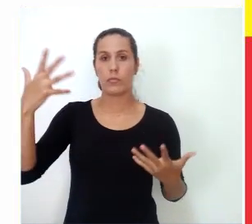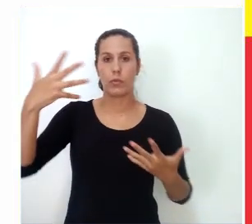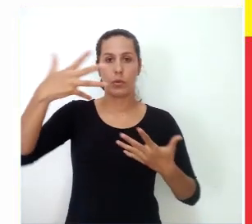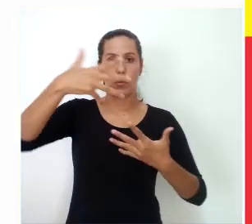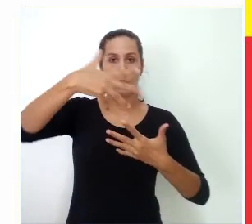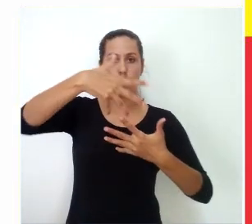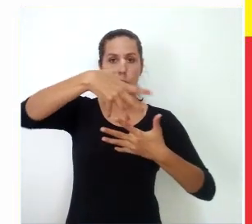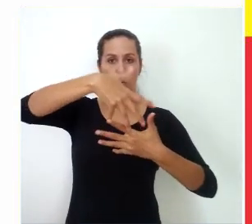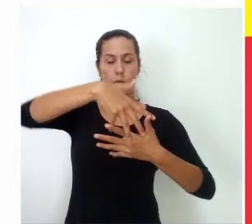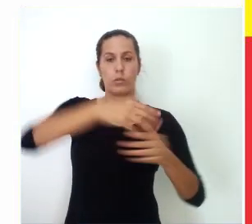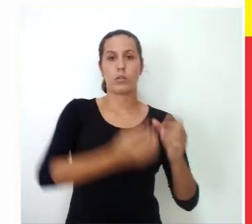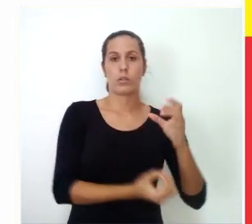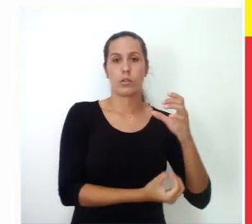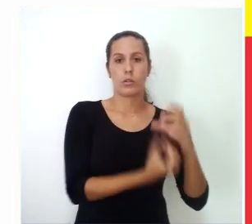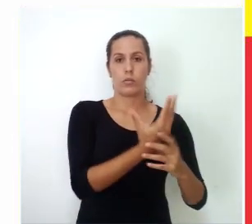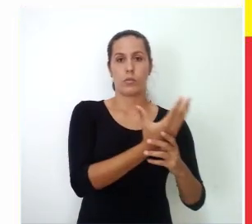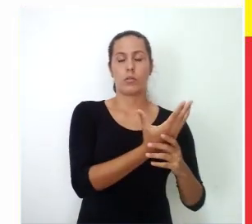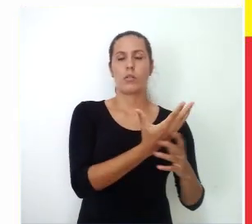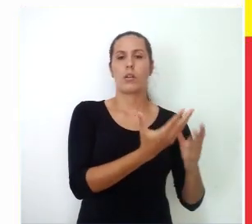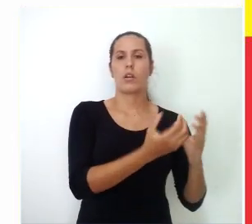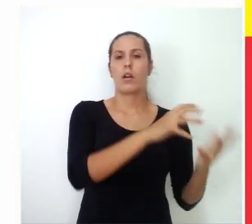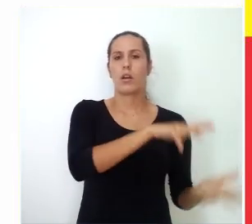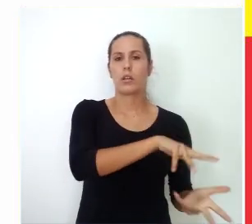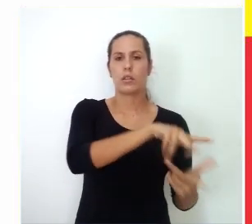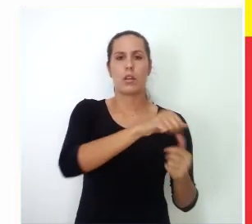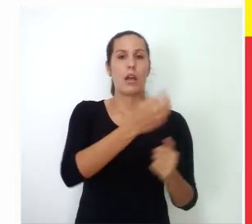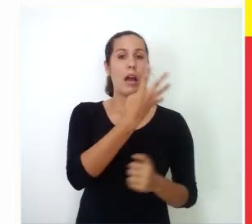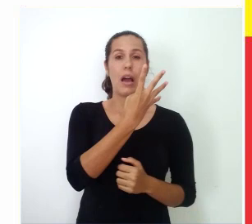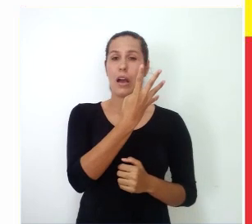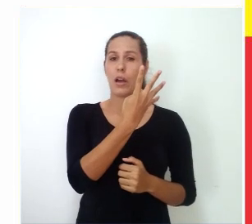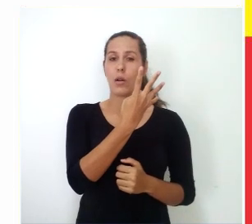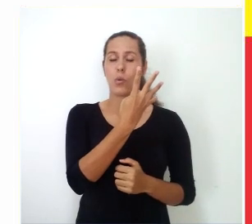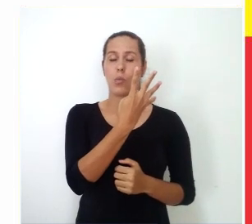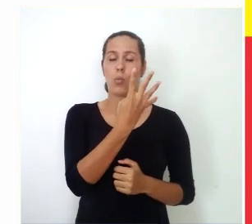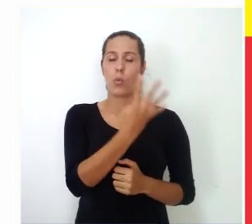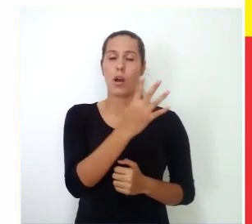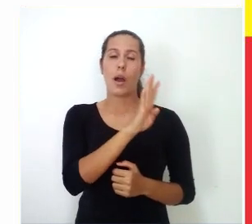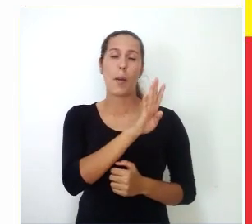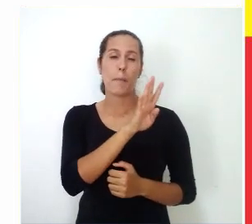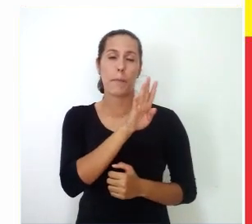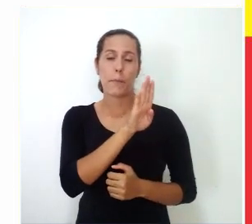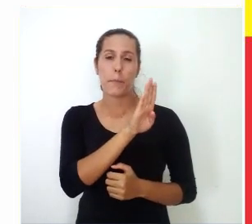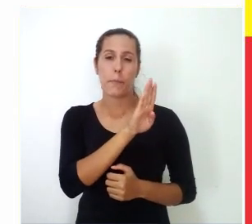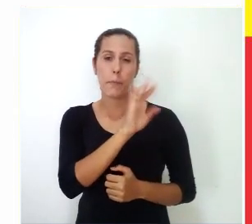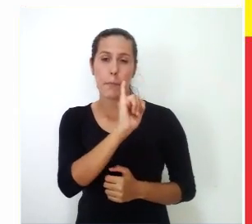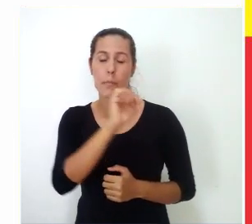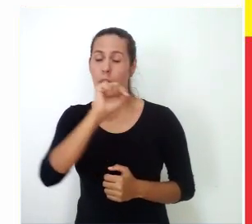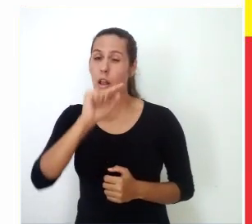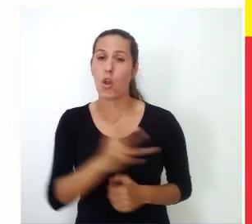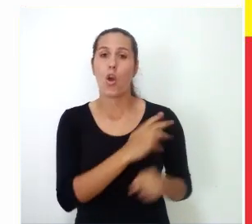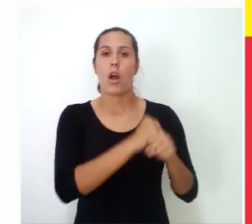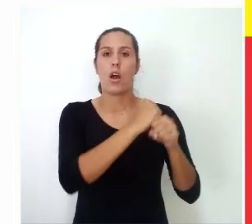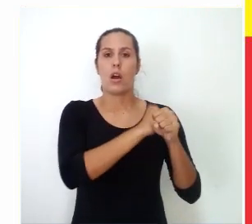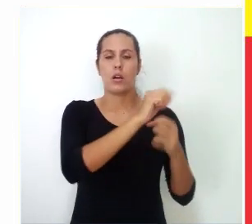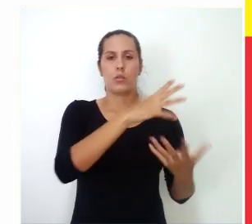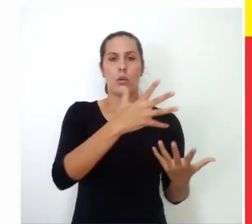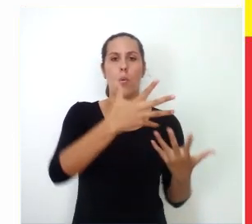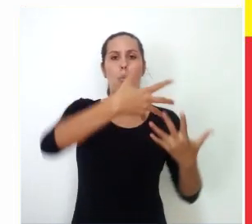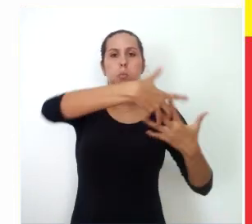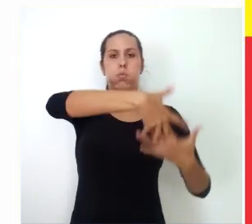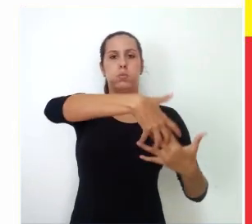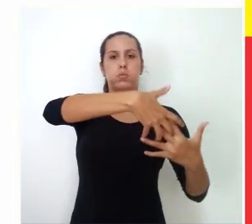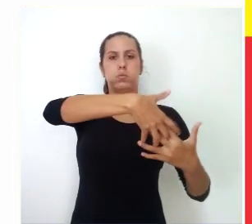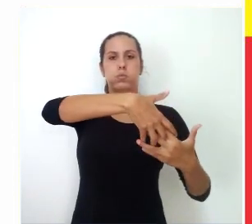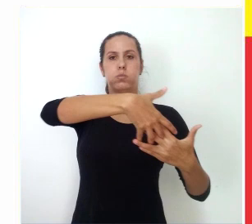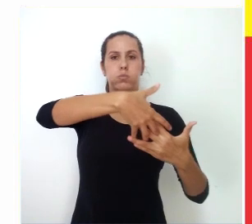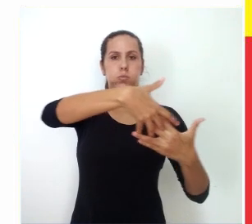Dantas falou. No início da formação da Terra, há 4 bilhões de anos atrás, eu tenho